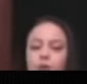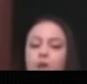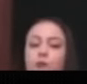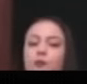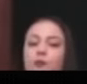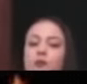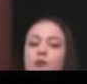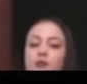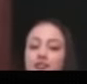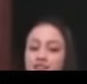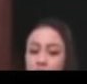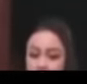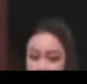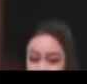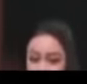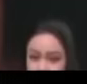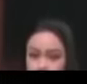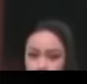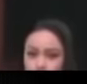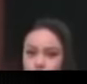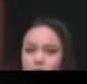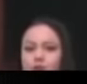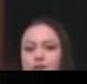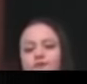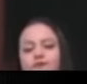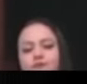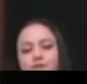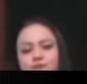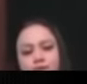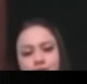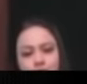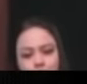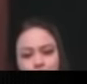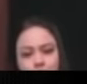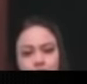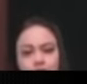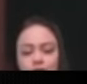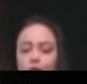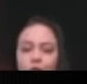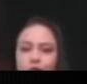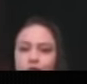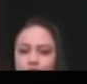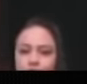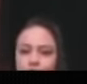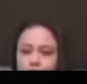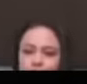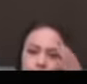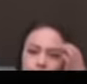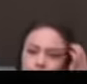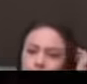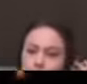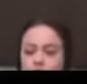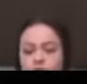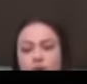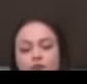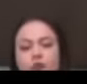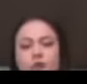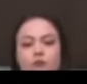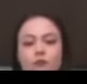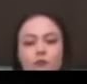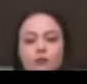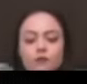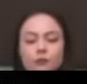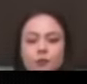este precedente vinculante do Supremo. Então, como compatibilizar? O precedente, ministro Zanin, alude